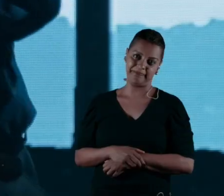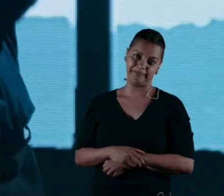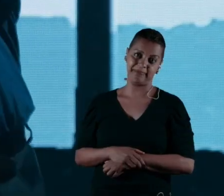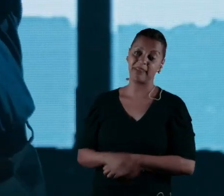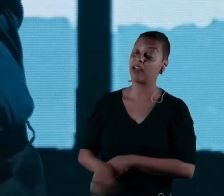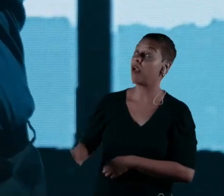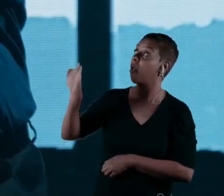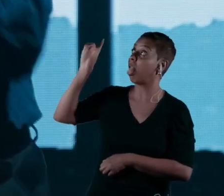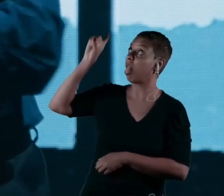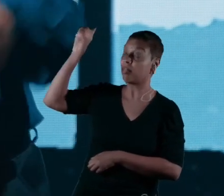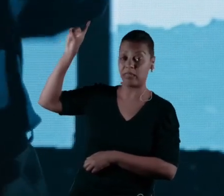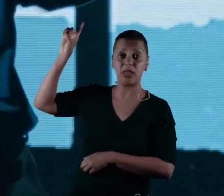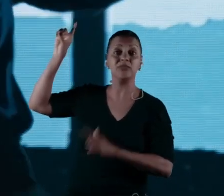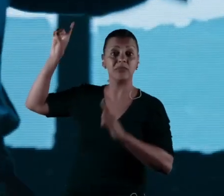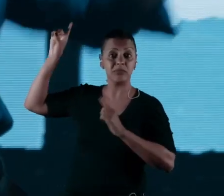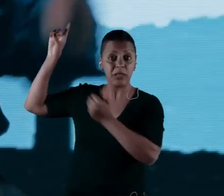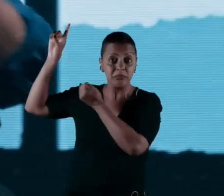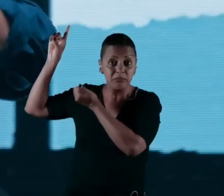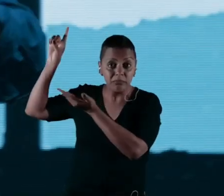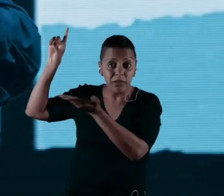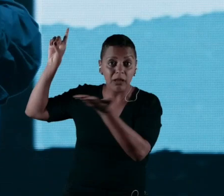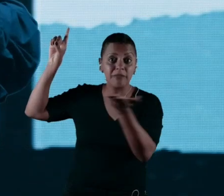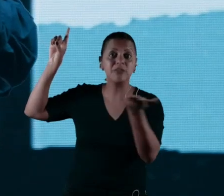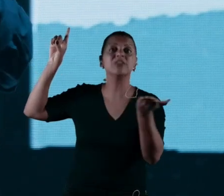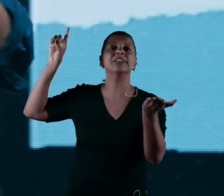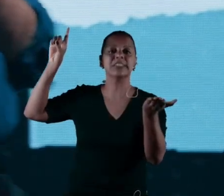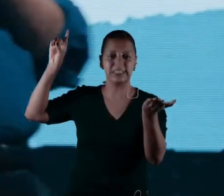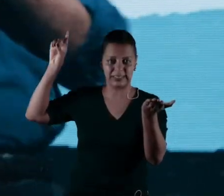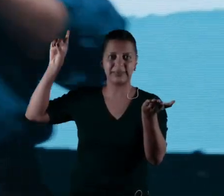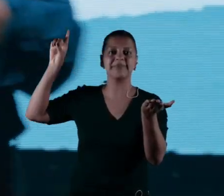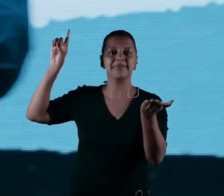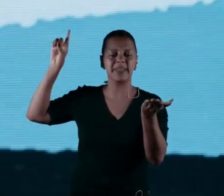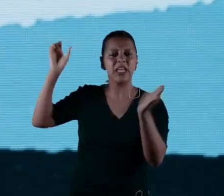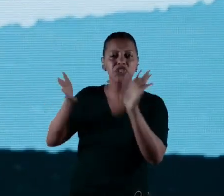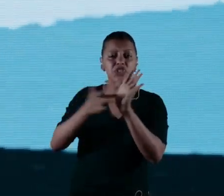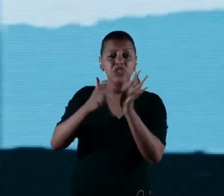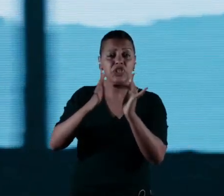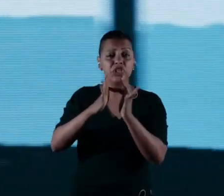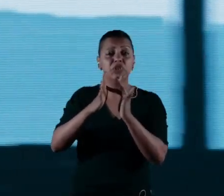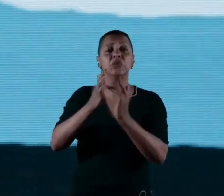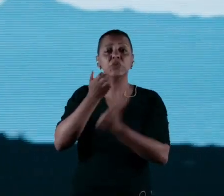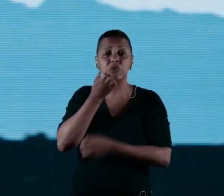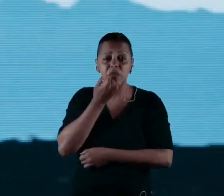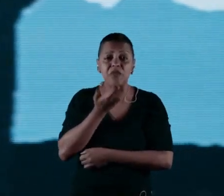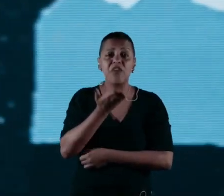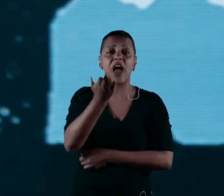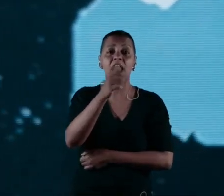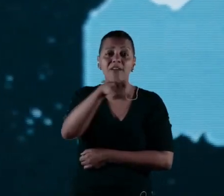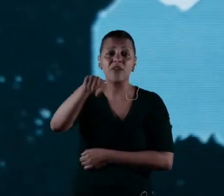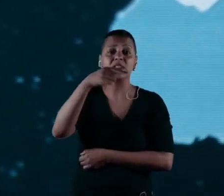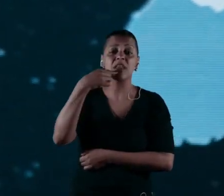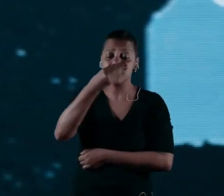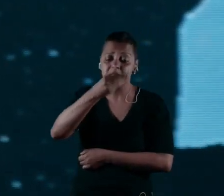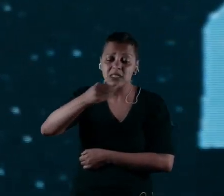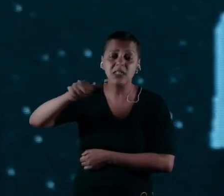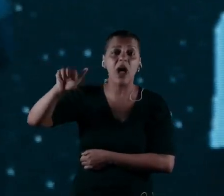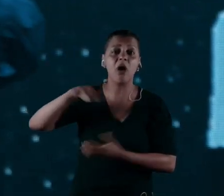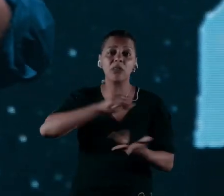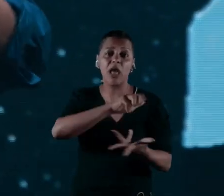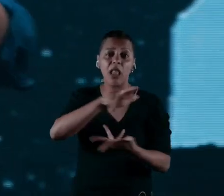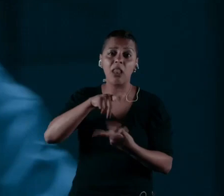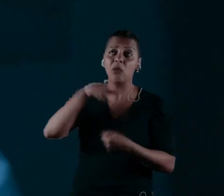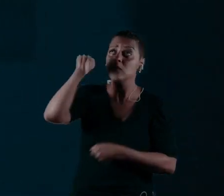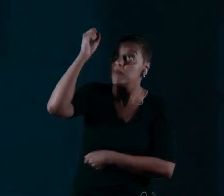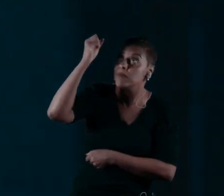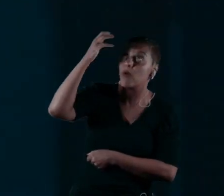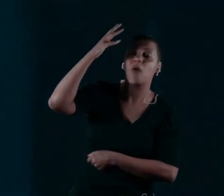Deus tem para você, meu querido, pode ter certeza disso. Quando Jesus diz: vós sois a luz do mundo e o sal da terra, não se pode pôr